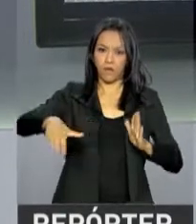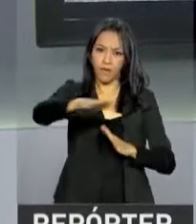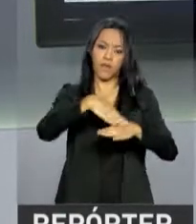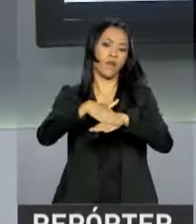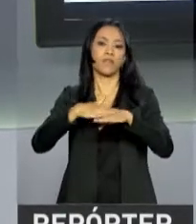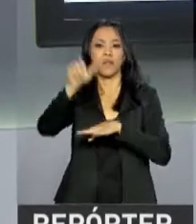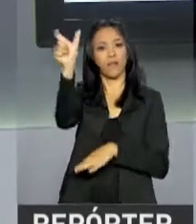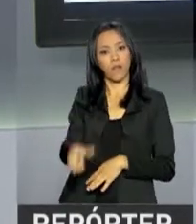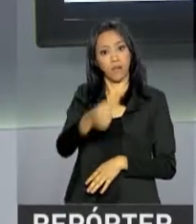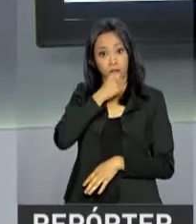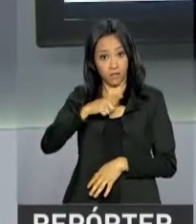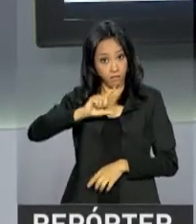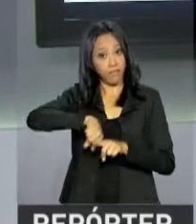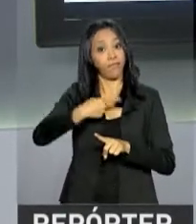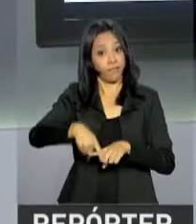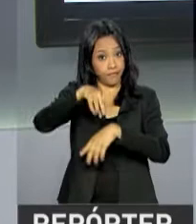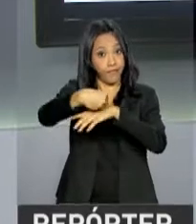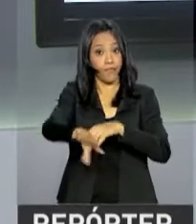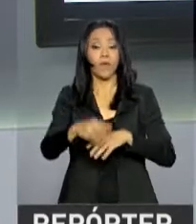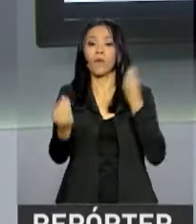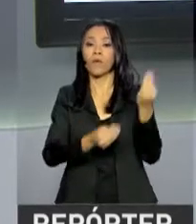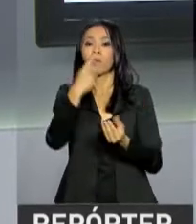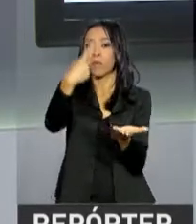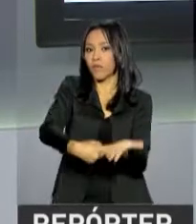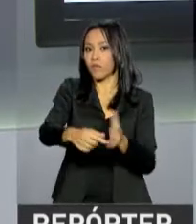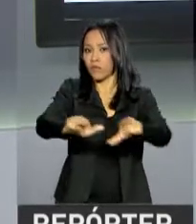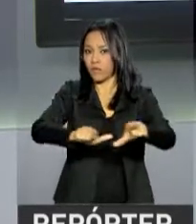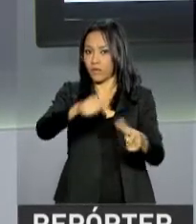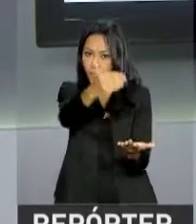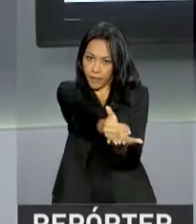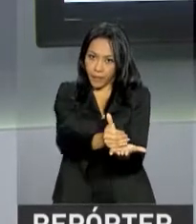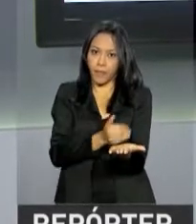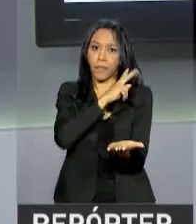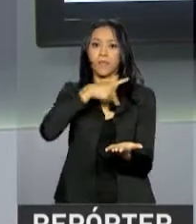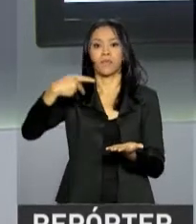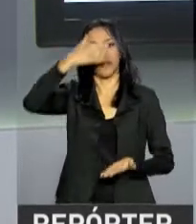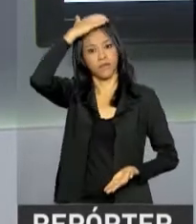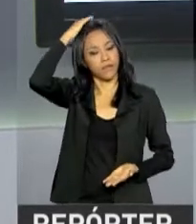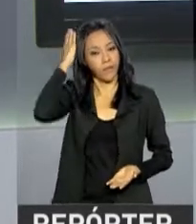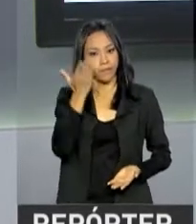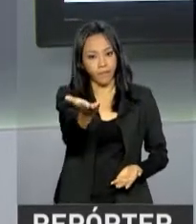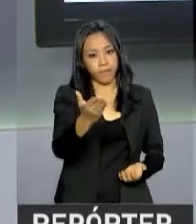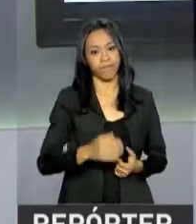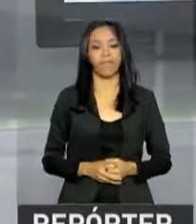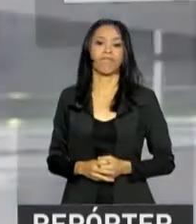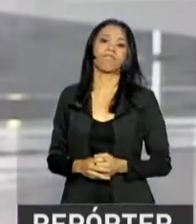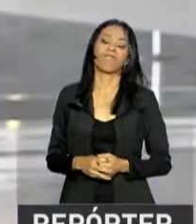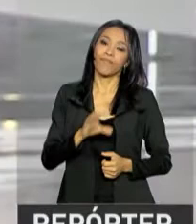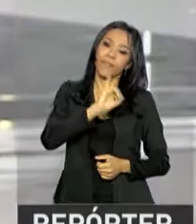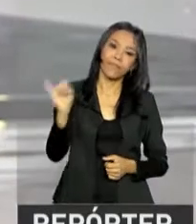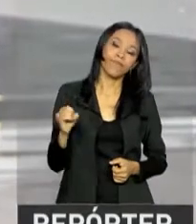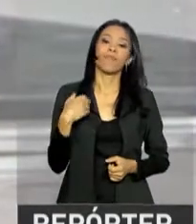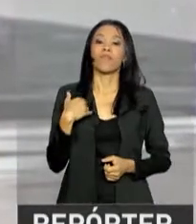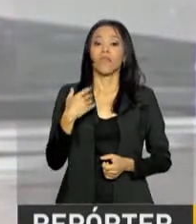luana karen ela tem informações sobre a agenda do presidente michel temer o la luna é com você lá tá isso é o presidente michel temer